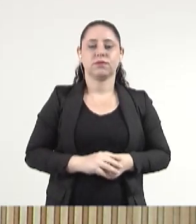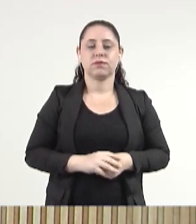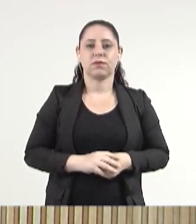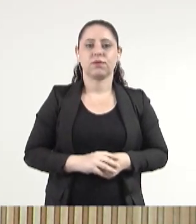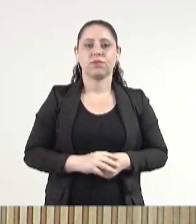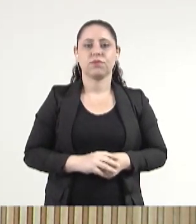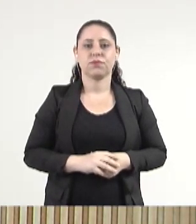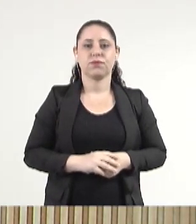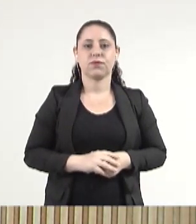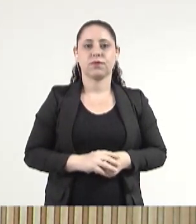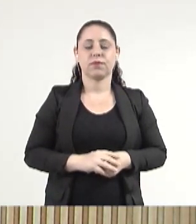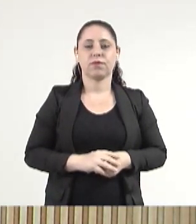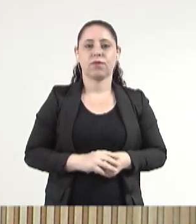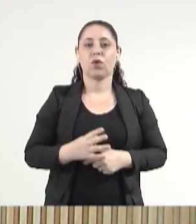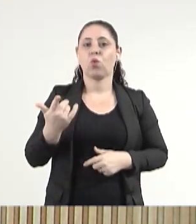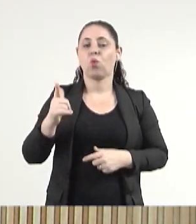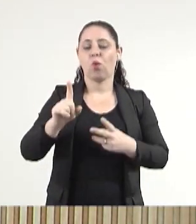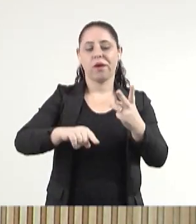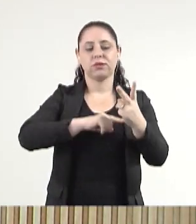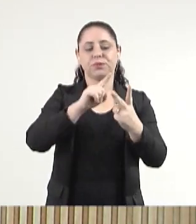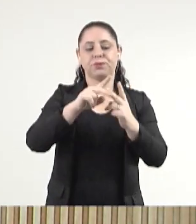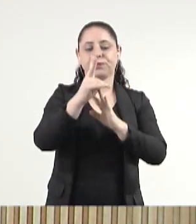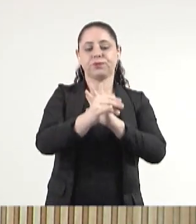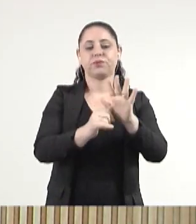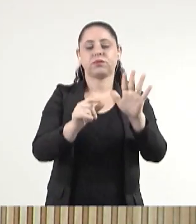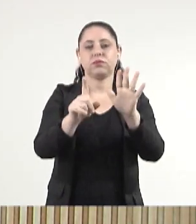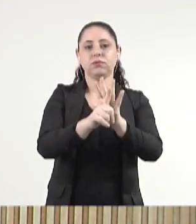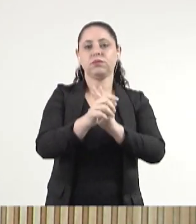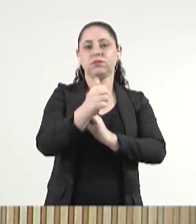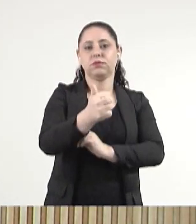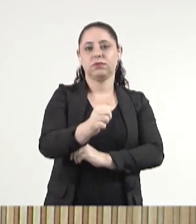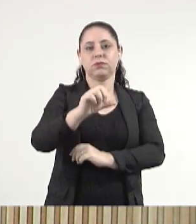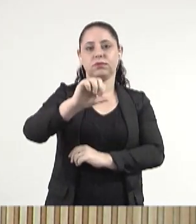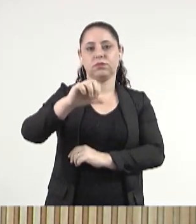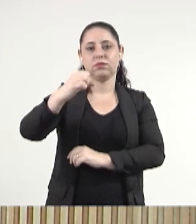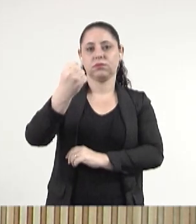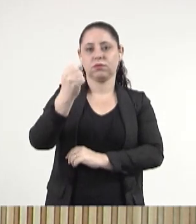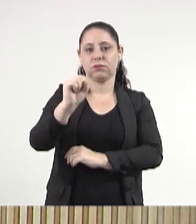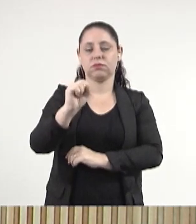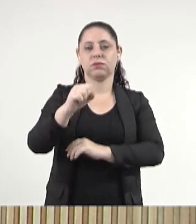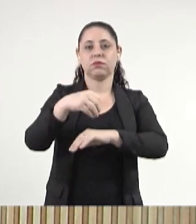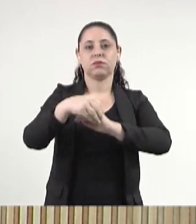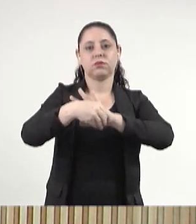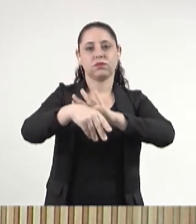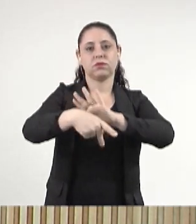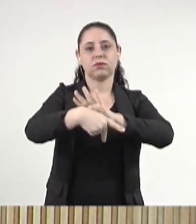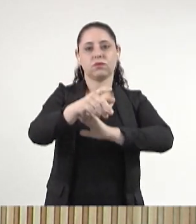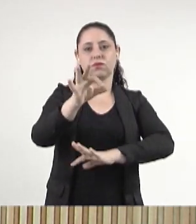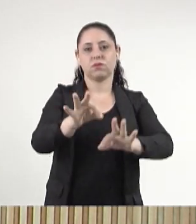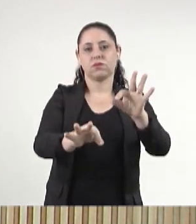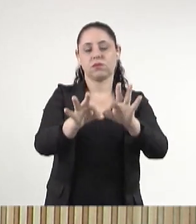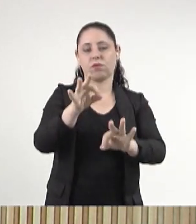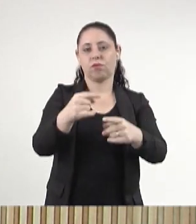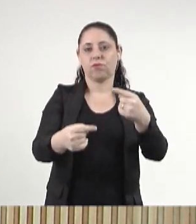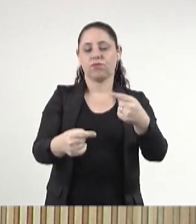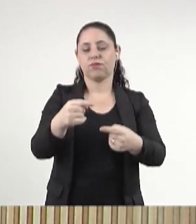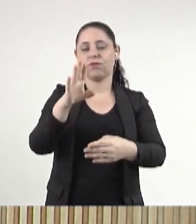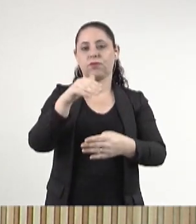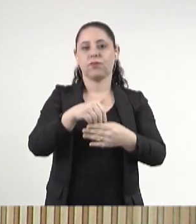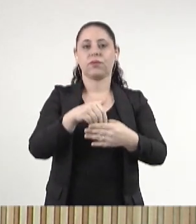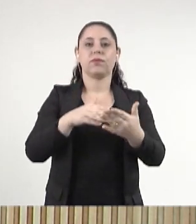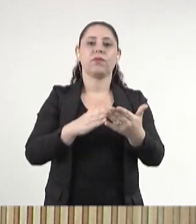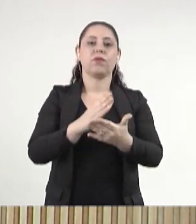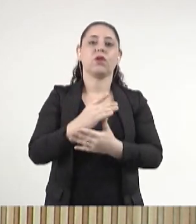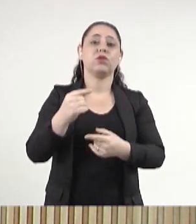Poder Executivo. Próximo projeto, projeto de lei de número 198, encaminhado pelo Poder Judiciário, discutido, votado